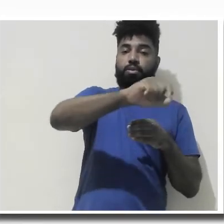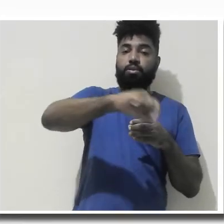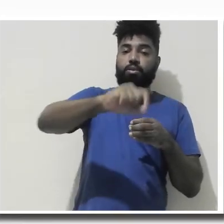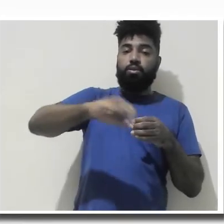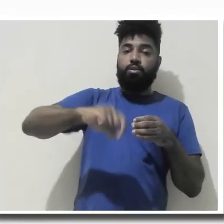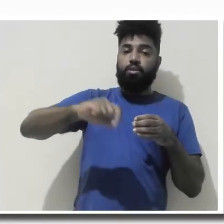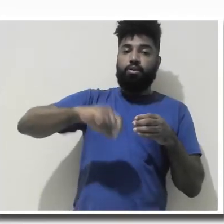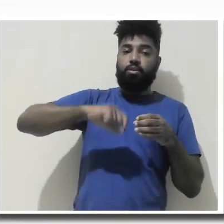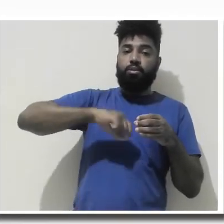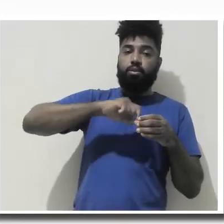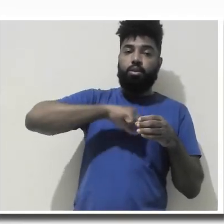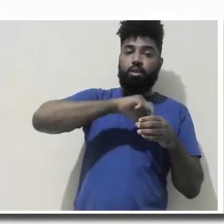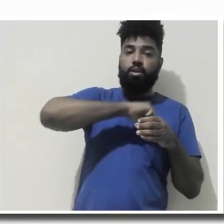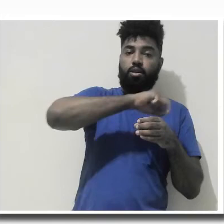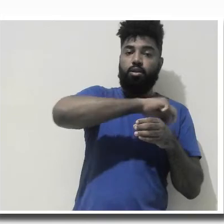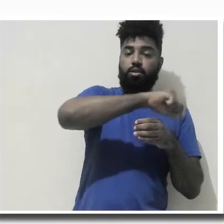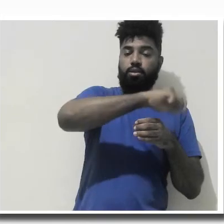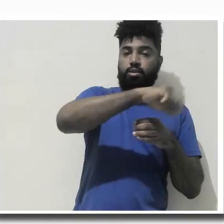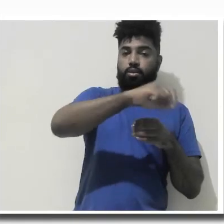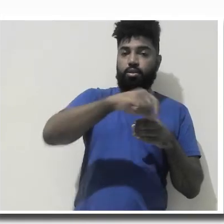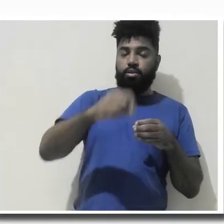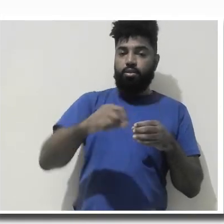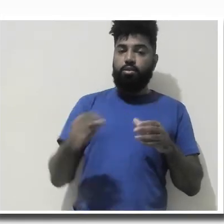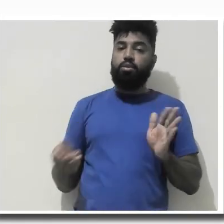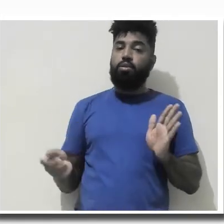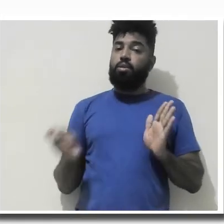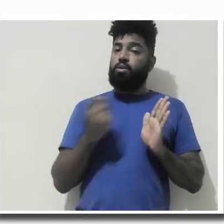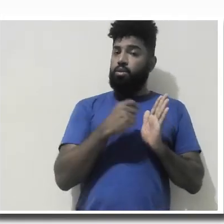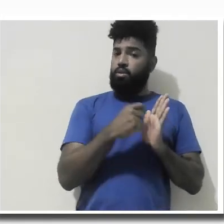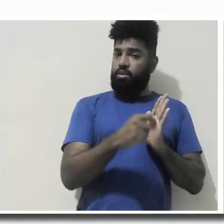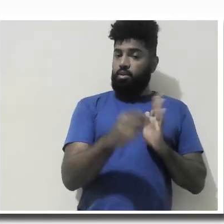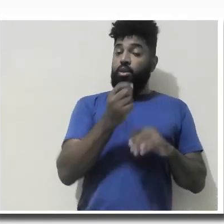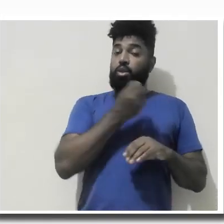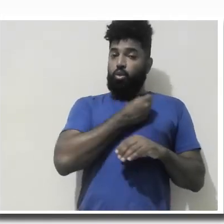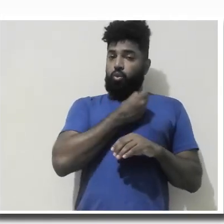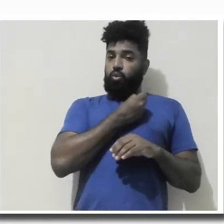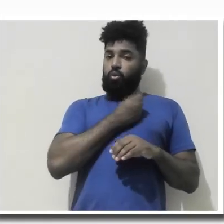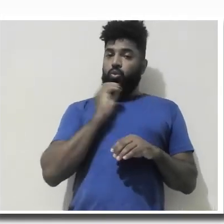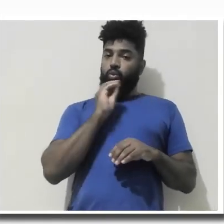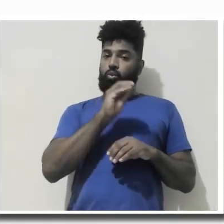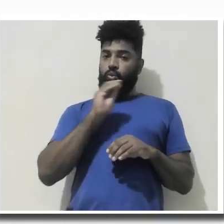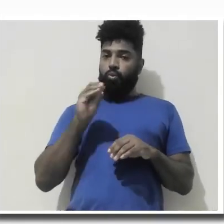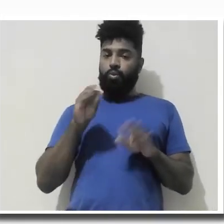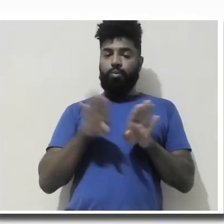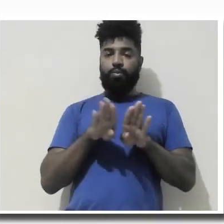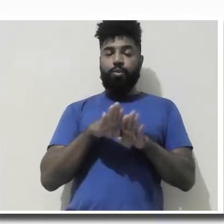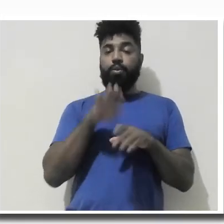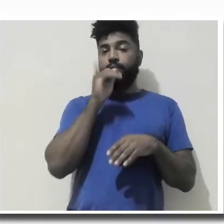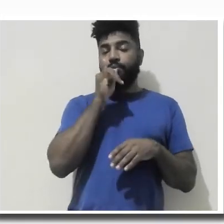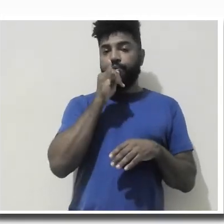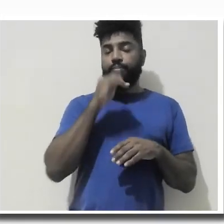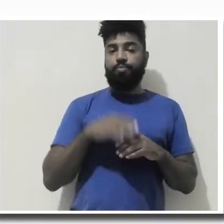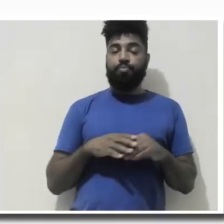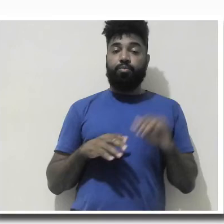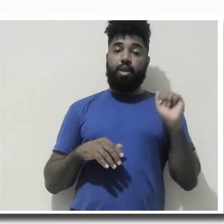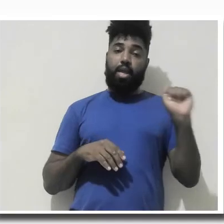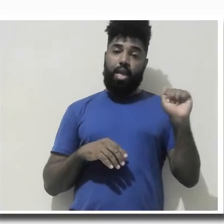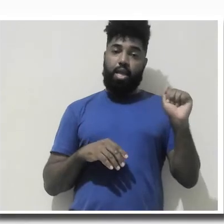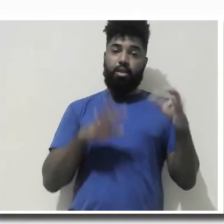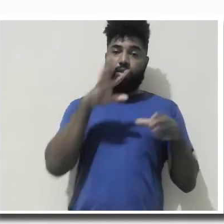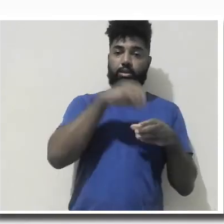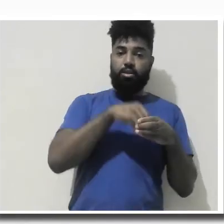pintada. Posso realizar esta representação utilizando números. Então, o A pode conter o